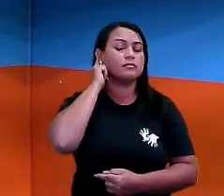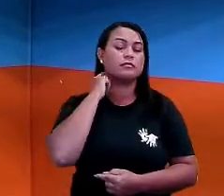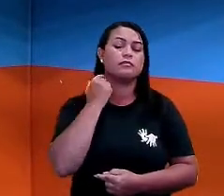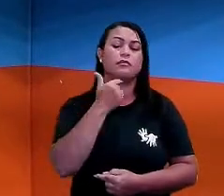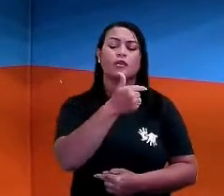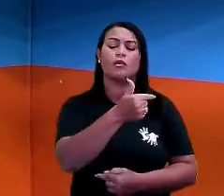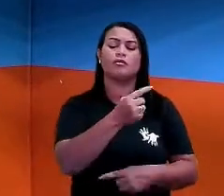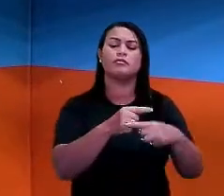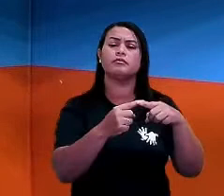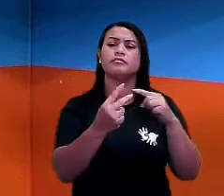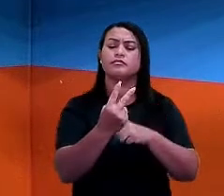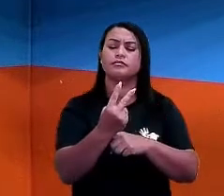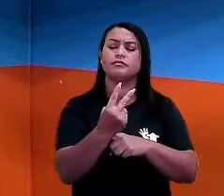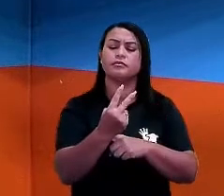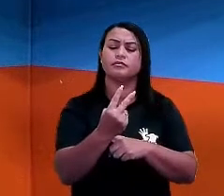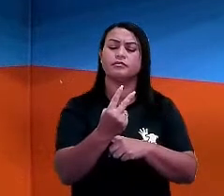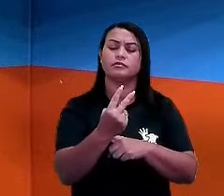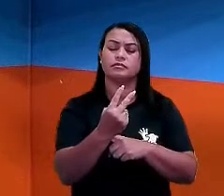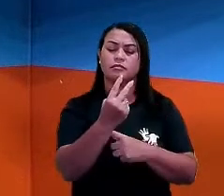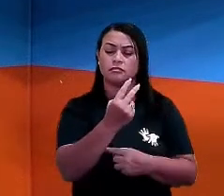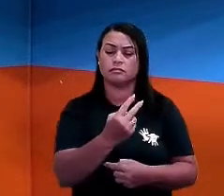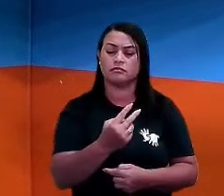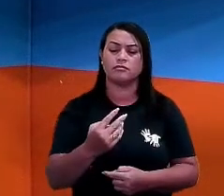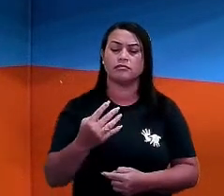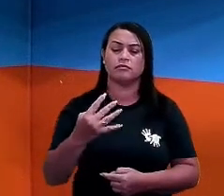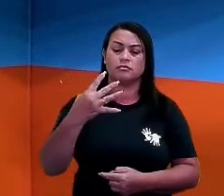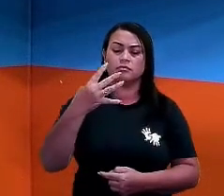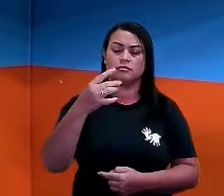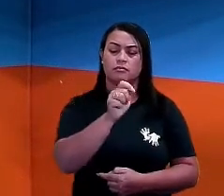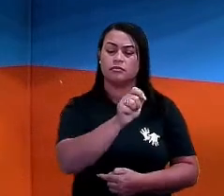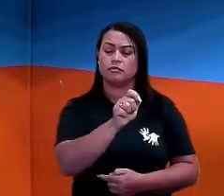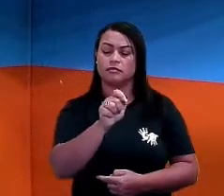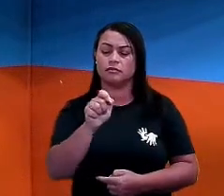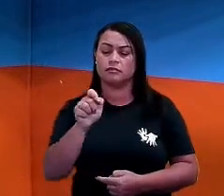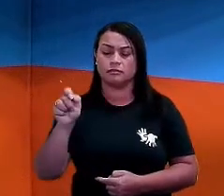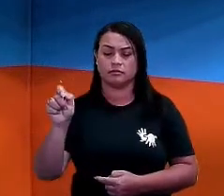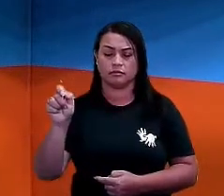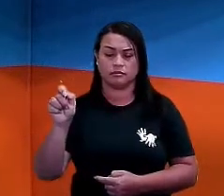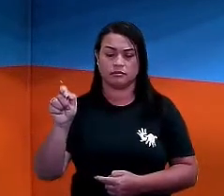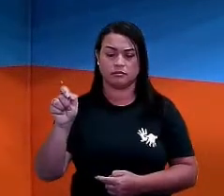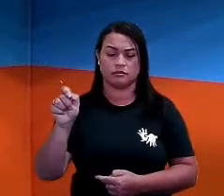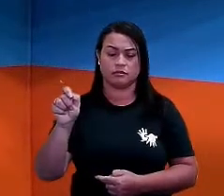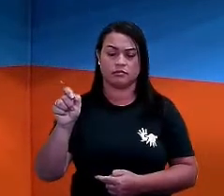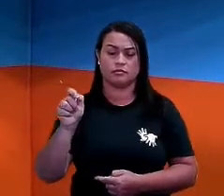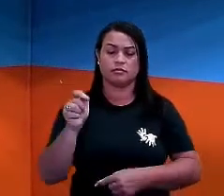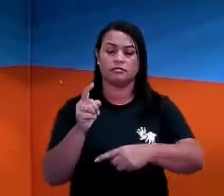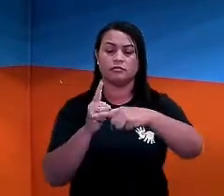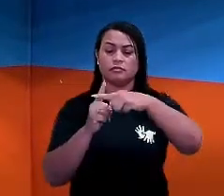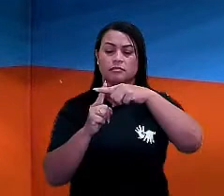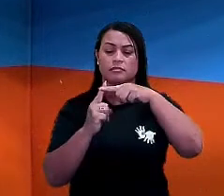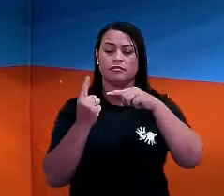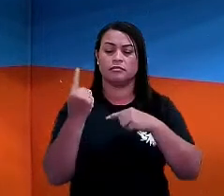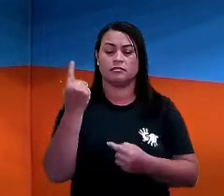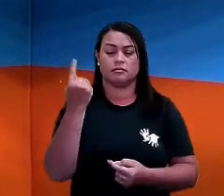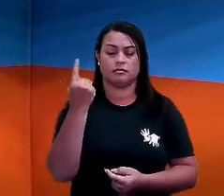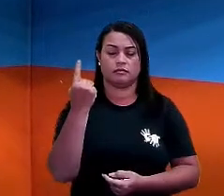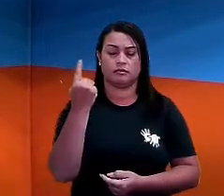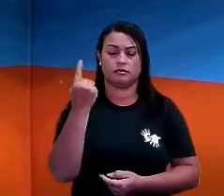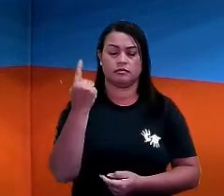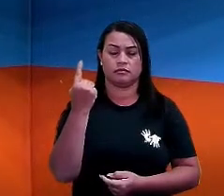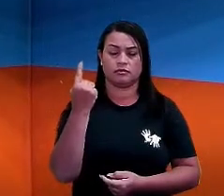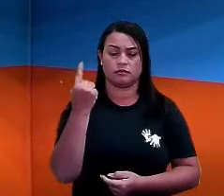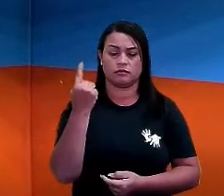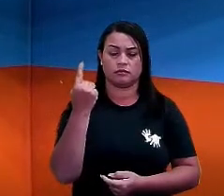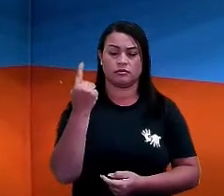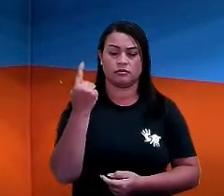é 2 vezes 2? 4, né? Agora eu pego esse mais 1 e boto aqui. Mais